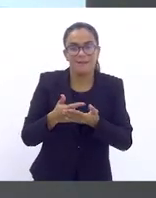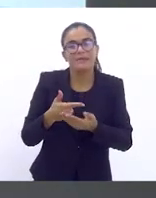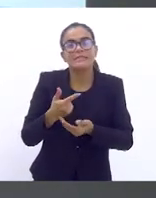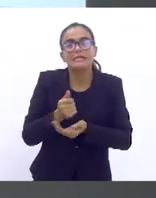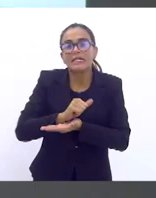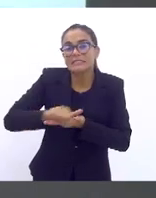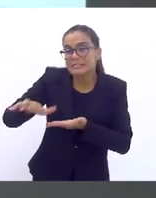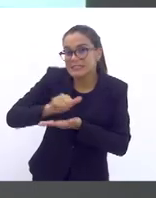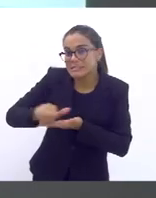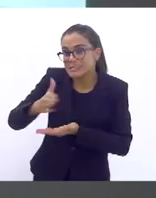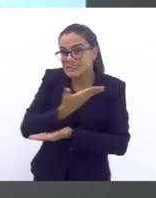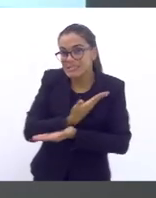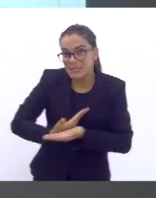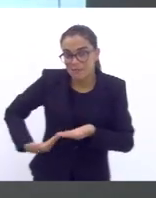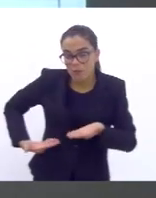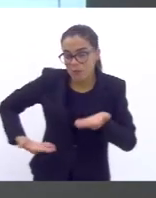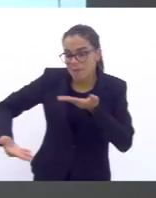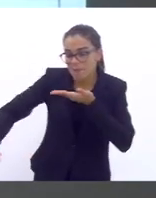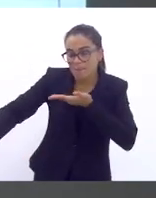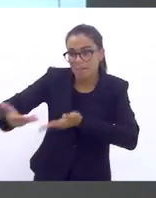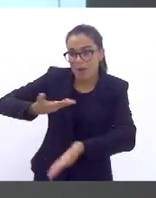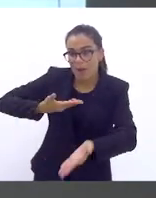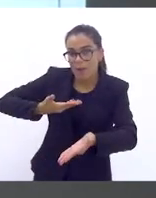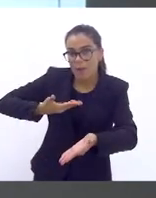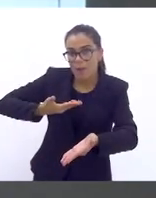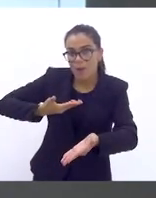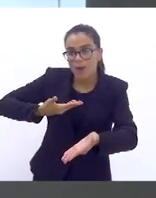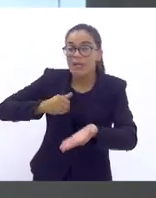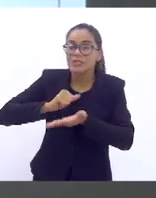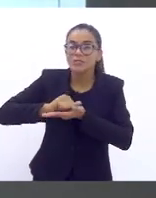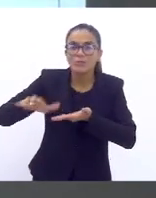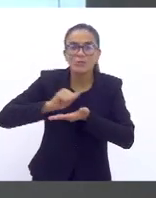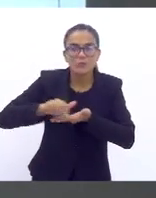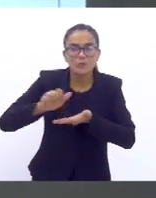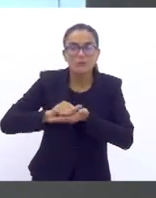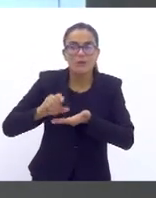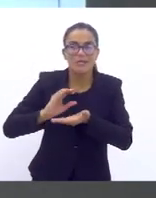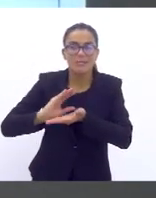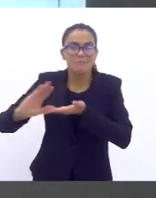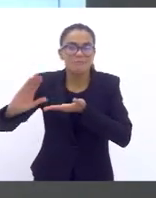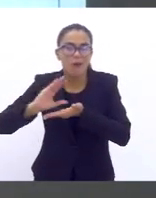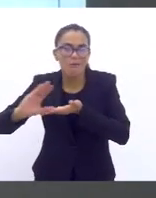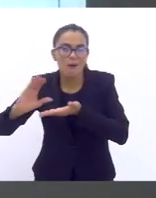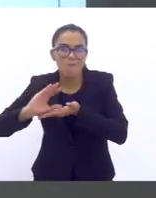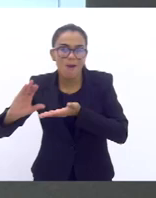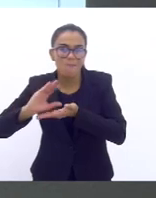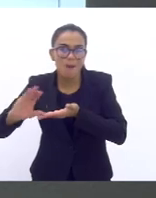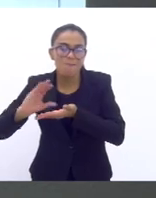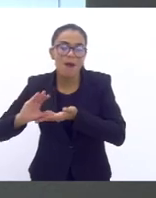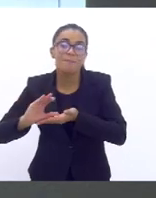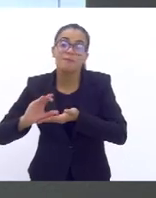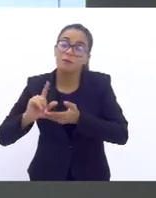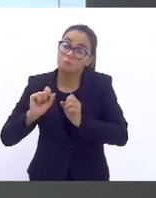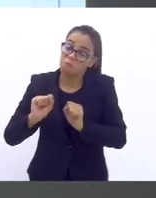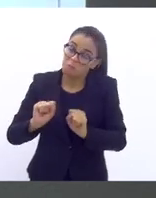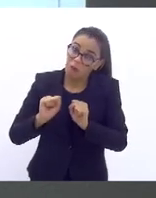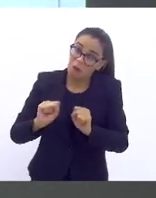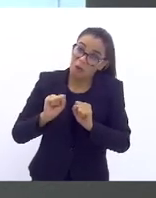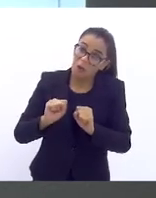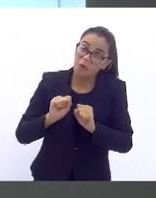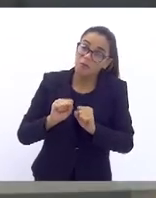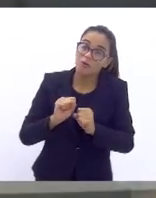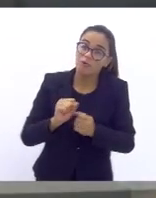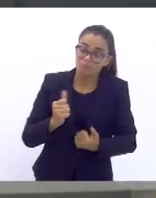aí focando mais em peso de Capital investimentos ele pode ser um fator